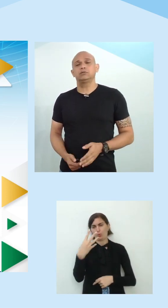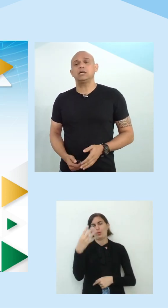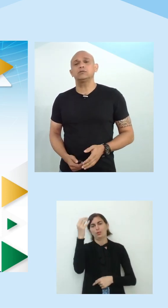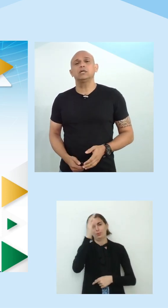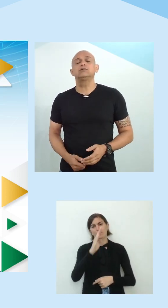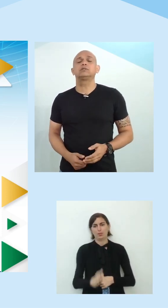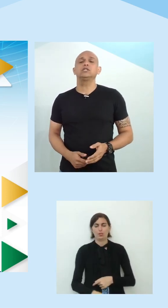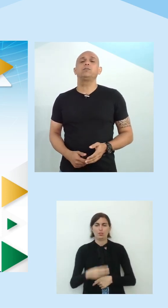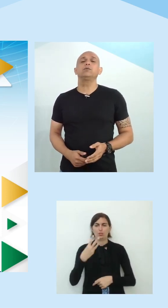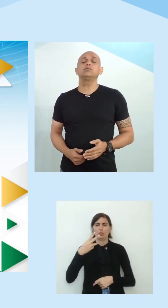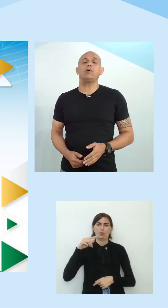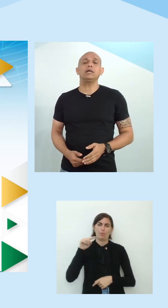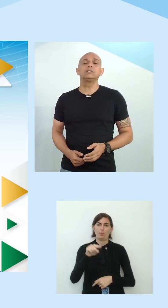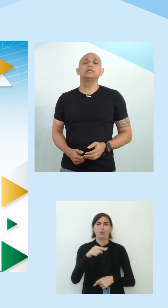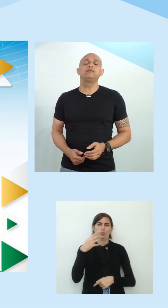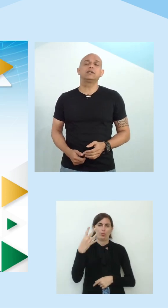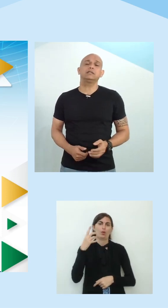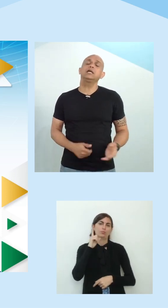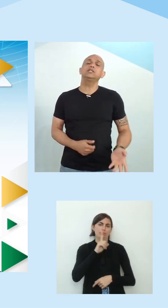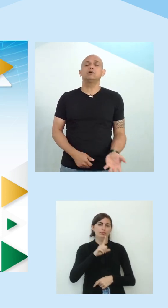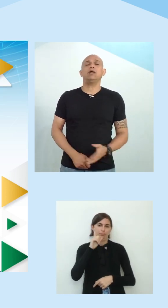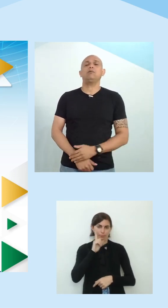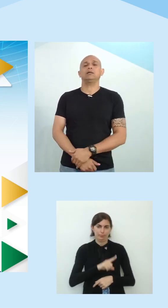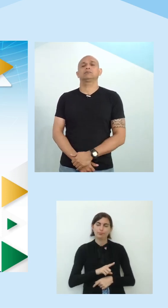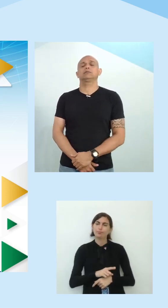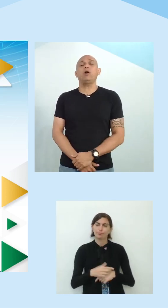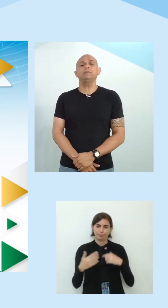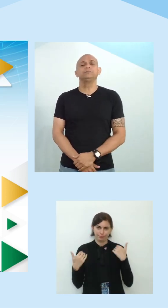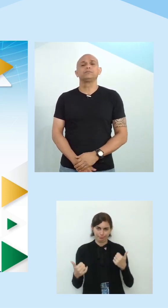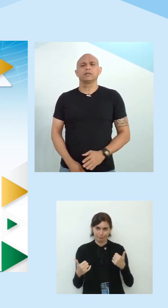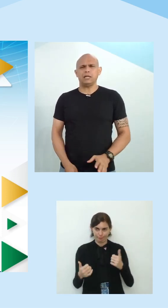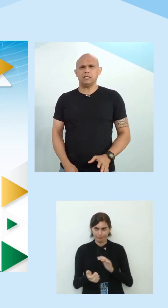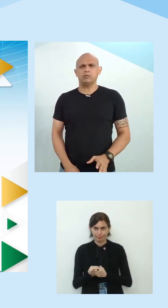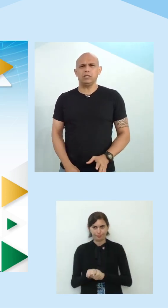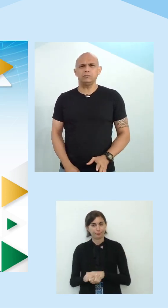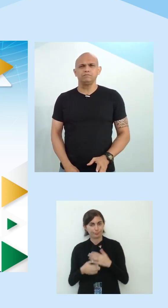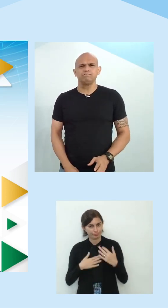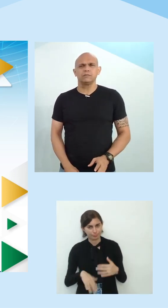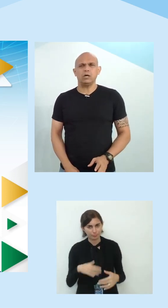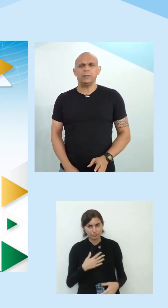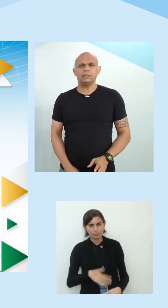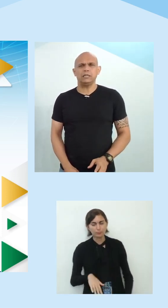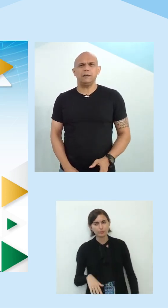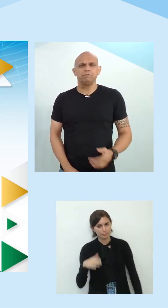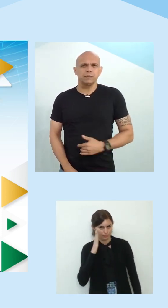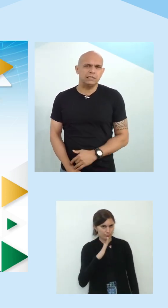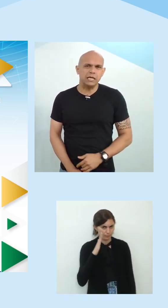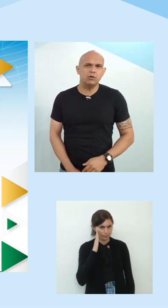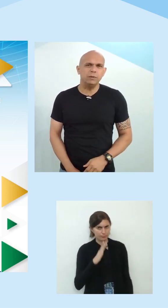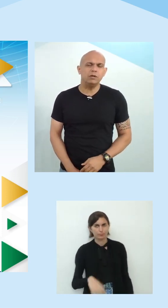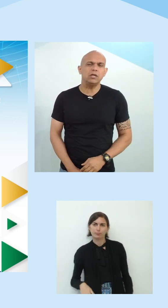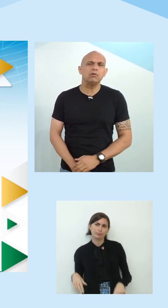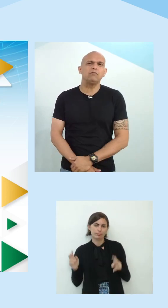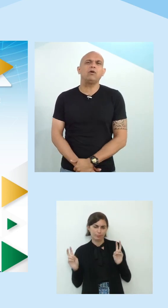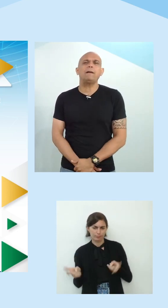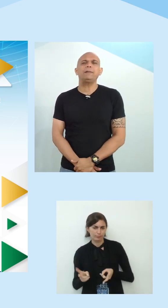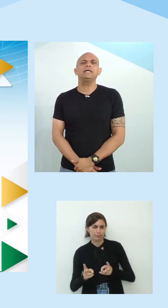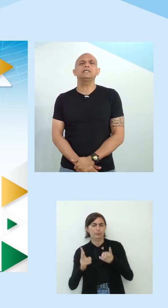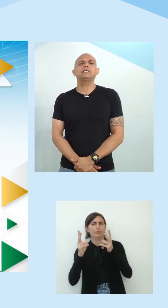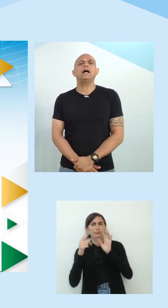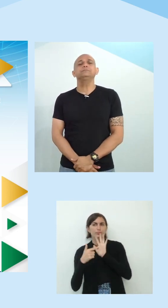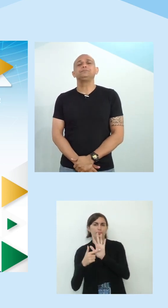e nos Estados Unidos 3,4 significa 3,4, tá bom? Tá tranquilo? Deu para entender? Segue comigo então que eu